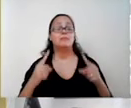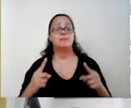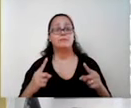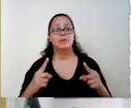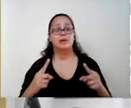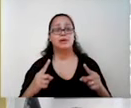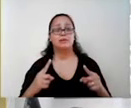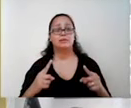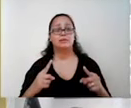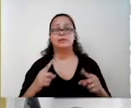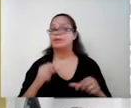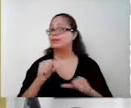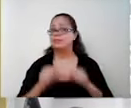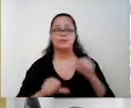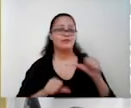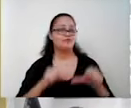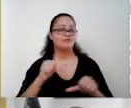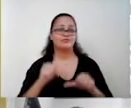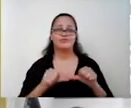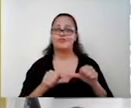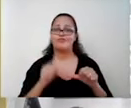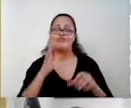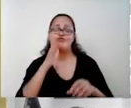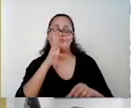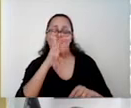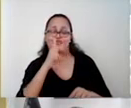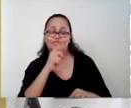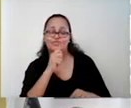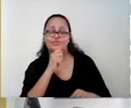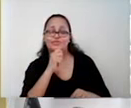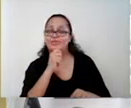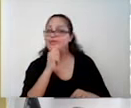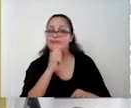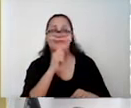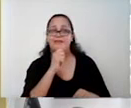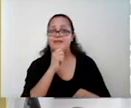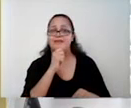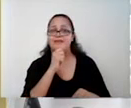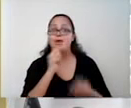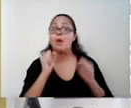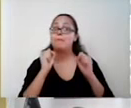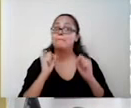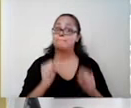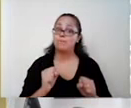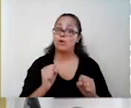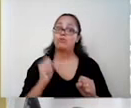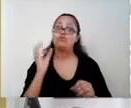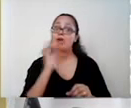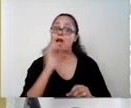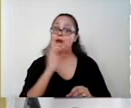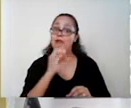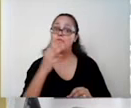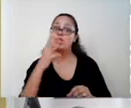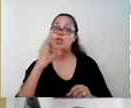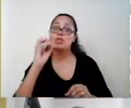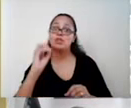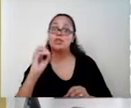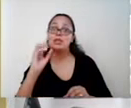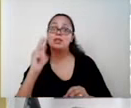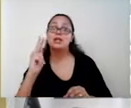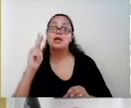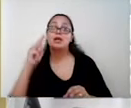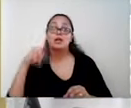animal lento no que se refere ao voo, ao deslocamento. Ela pode atingir a velocidade de até 30 km por hora no seu